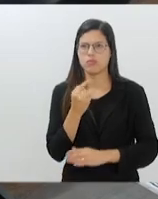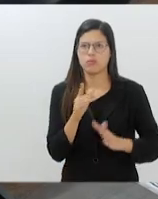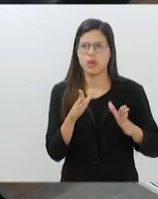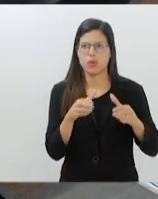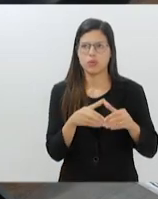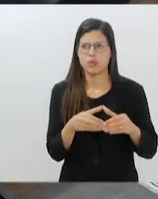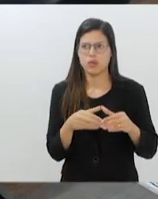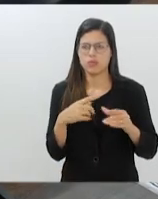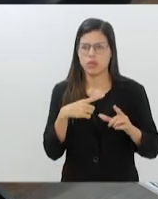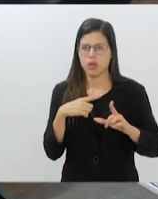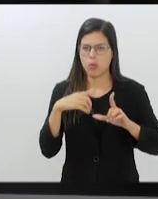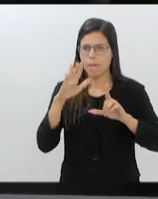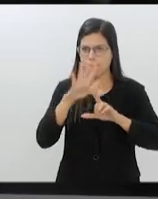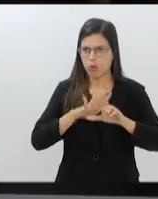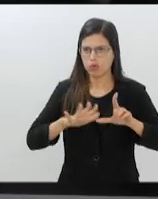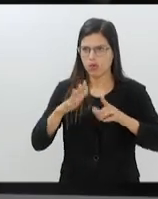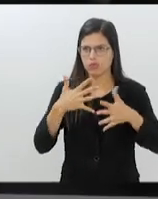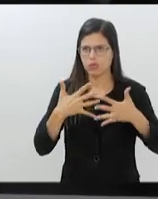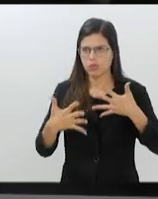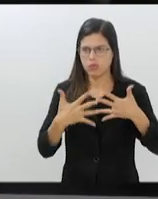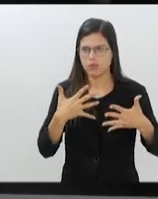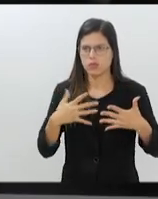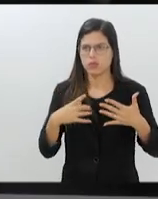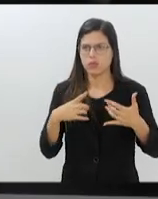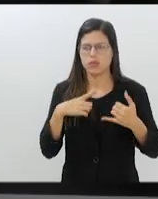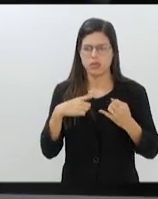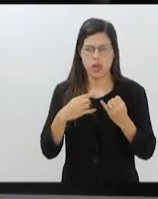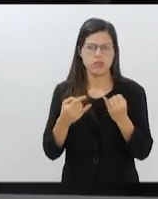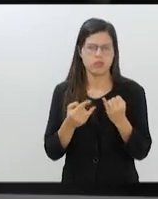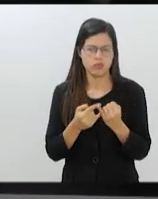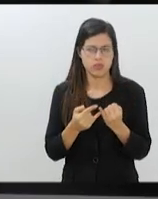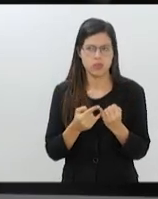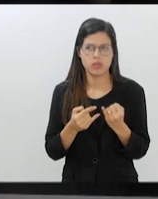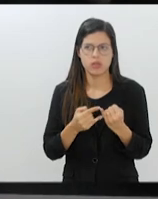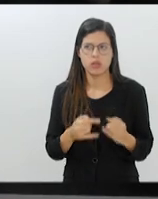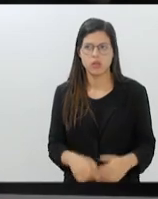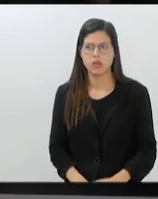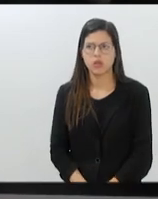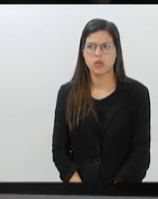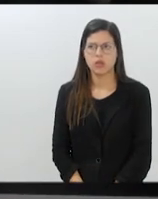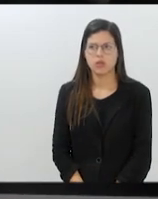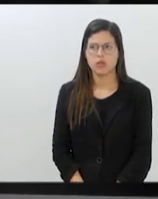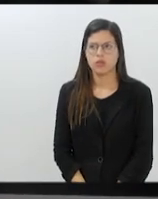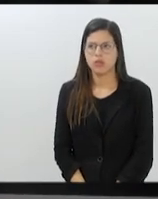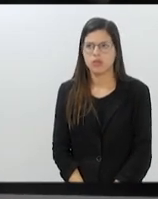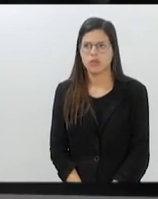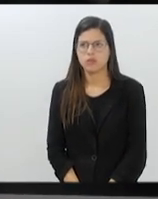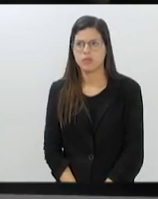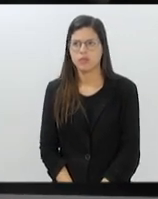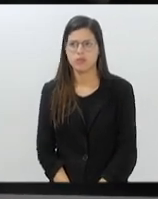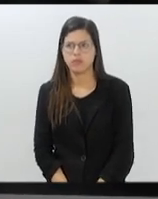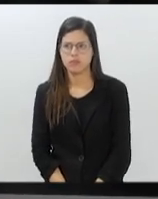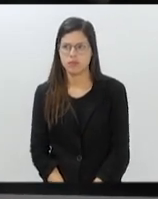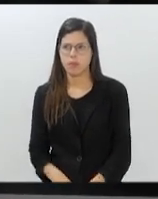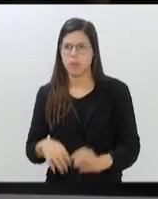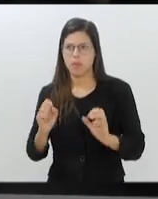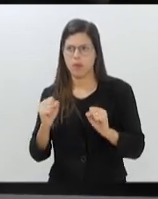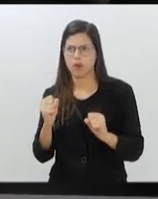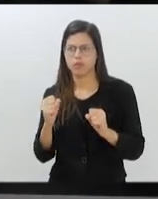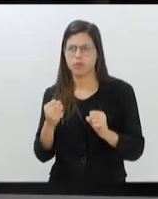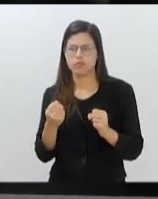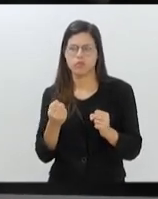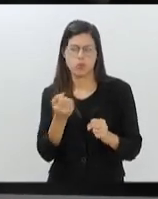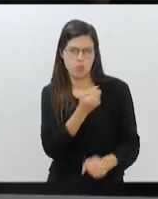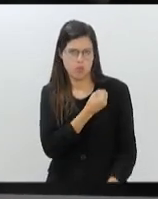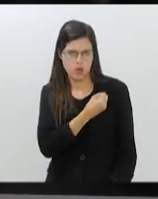Transparência como deveria tá tá não sei todos os todos os processos da cedai todos desse processo vou eu vou pedir